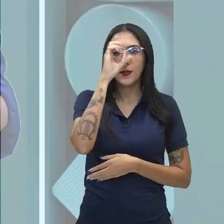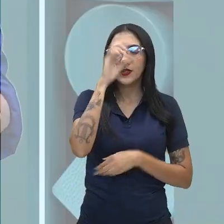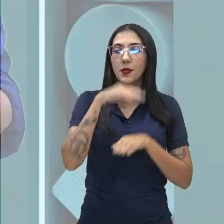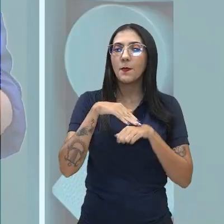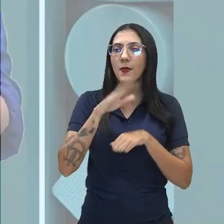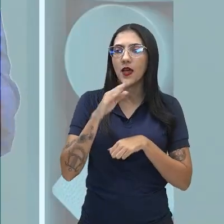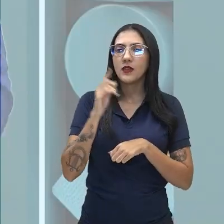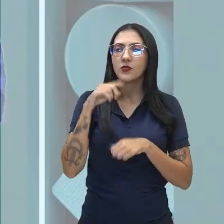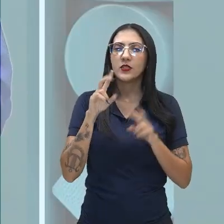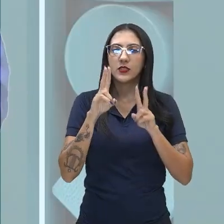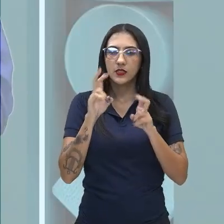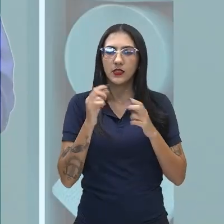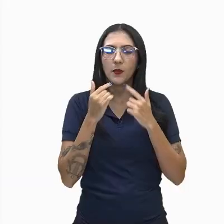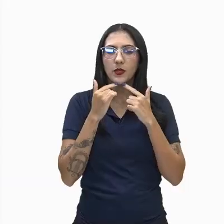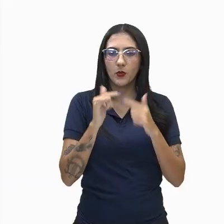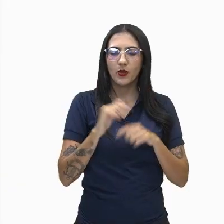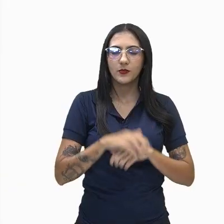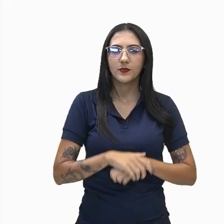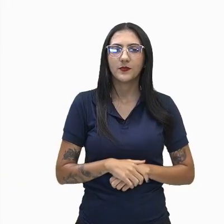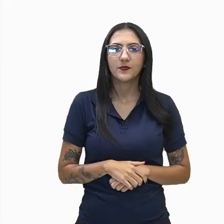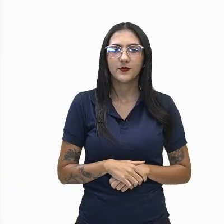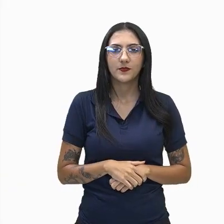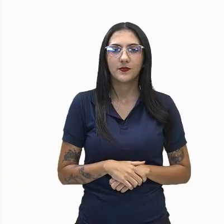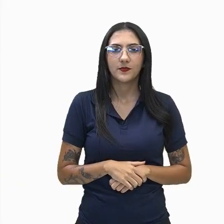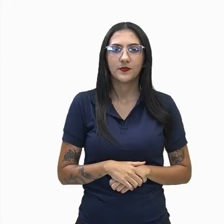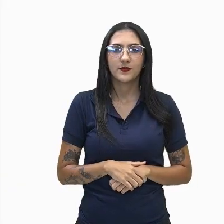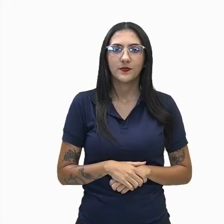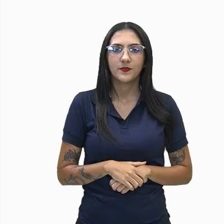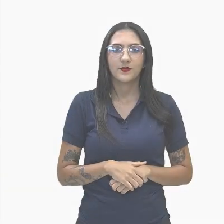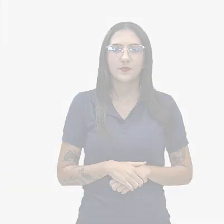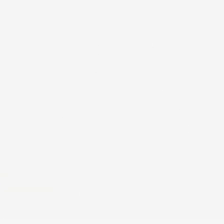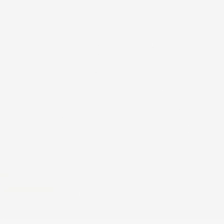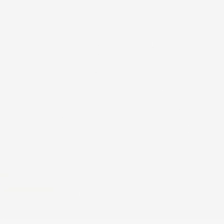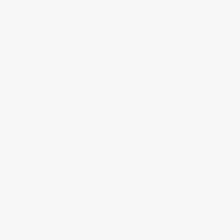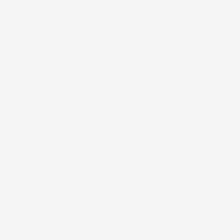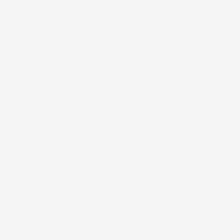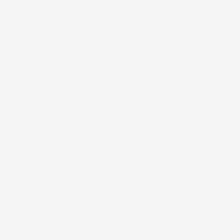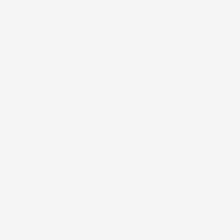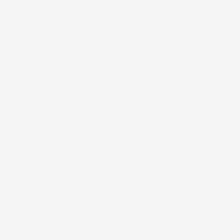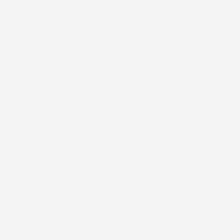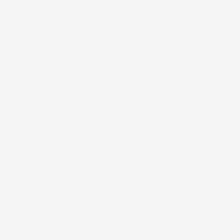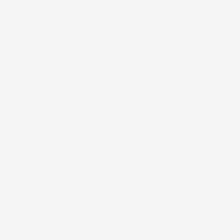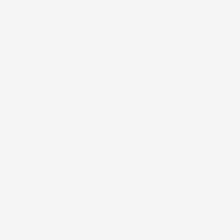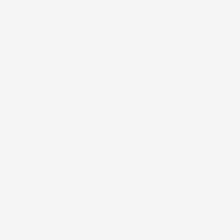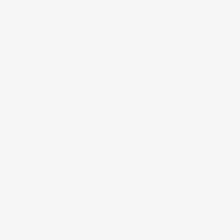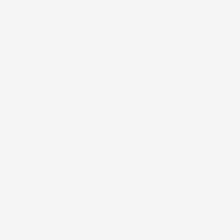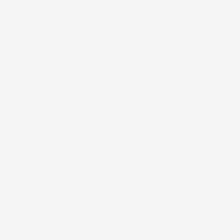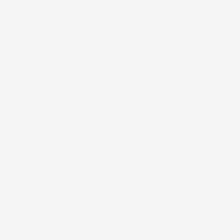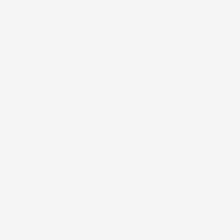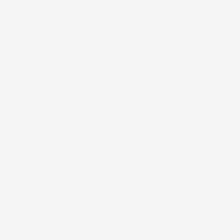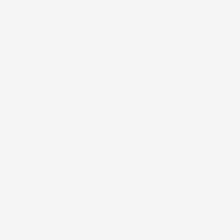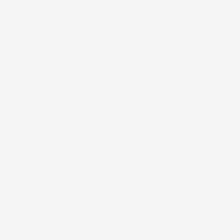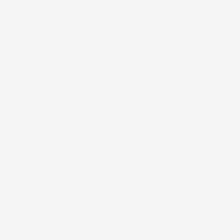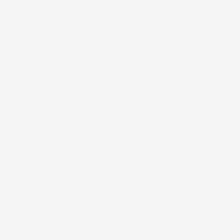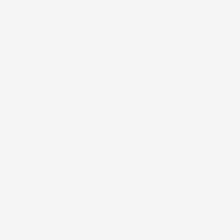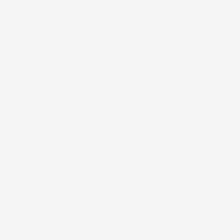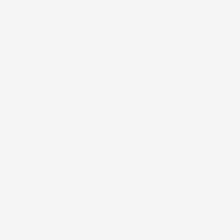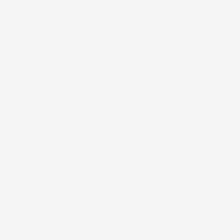linguagem verbal e não verbal. As características. Então, a linguagem